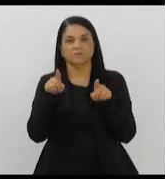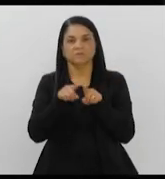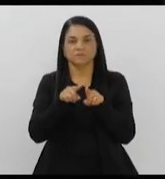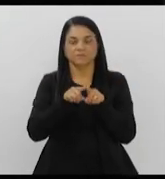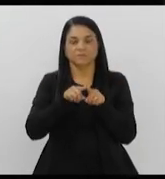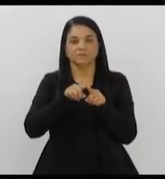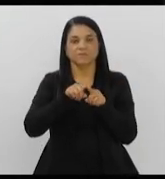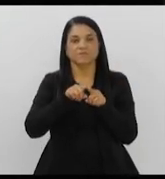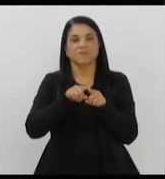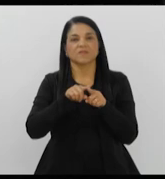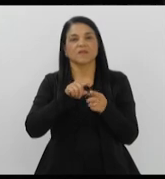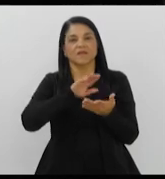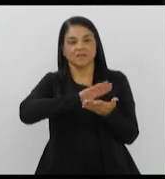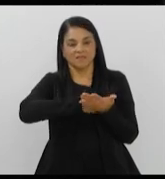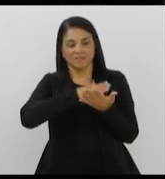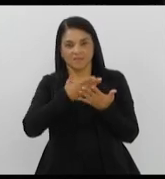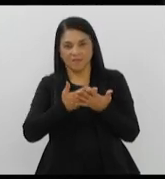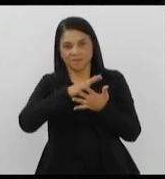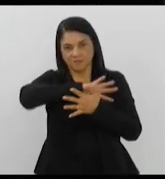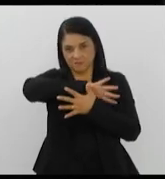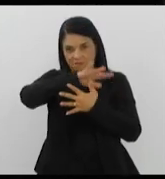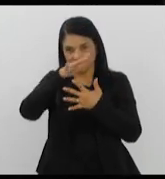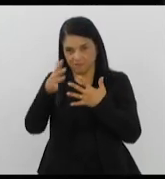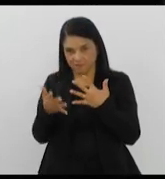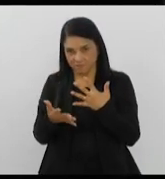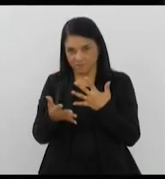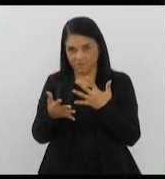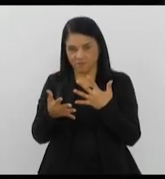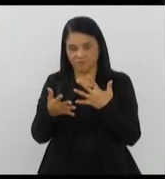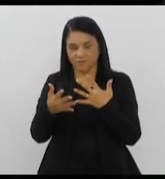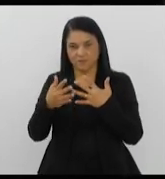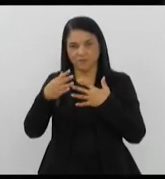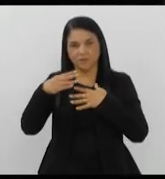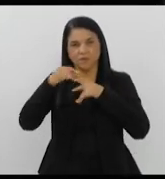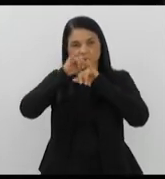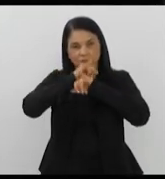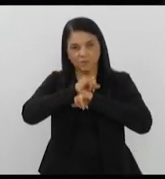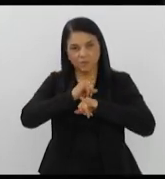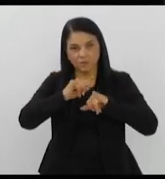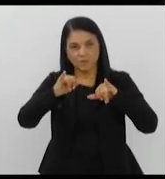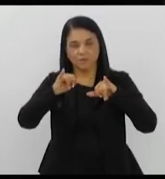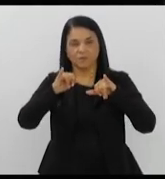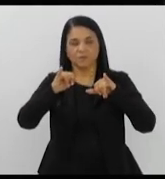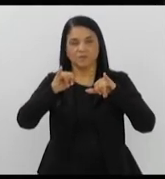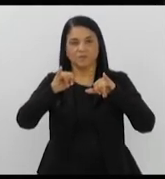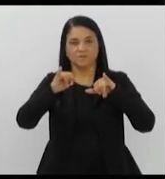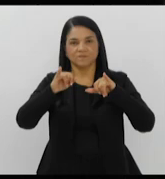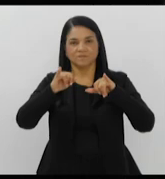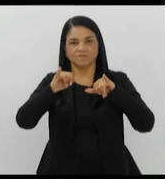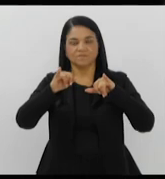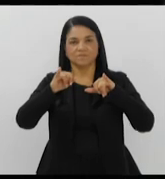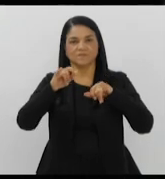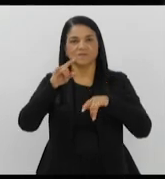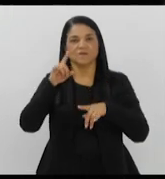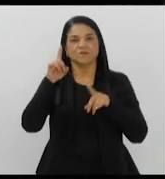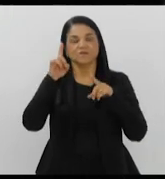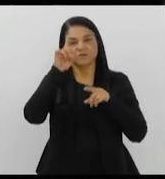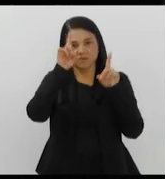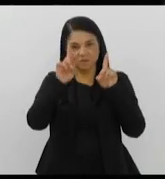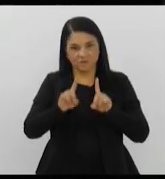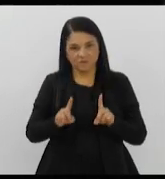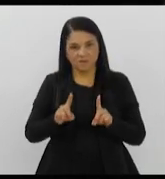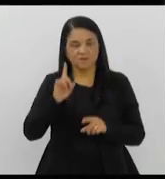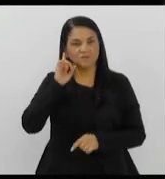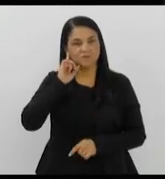intérprete da língua de Libras, que leva a nossa voz aos deficientes